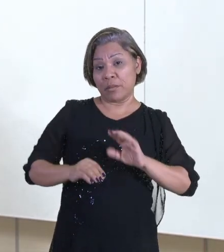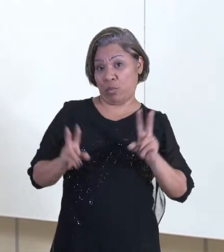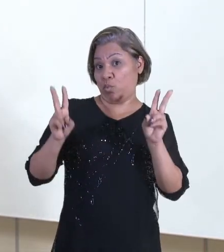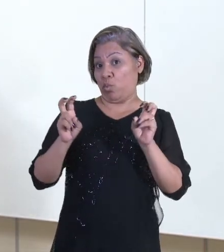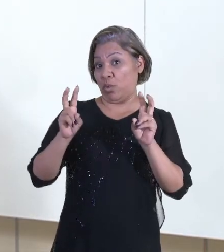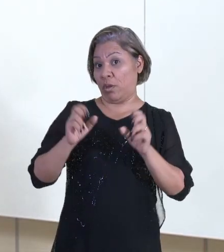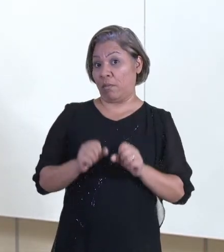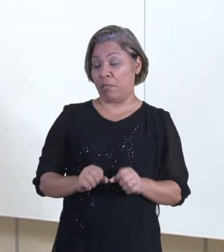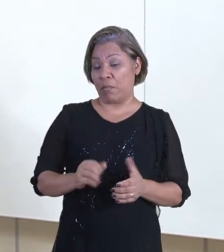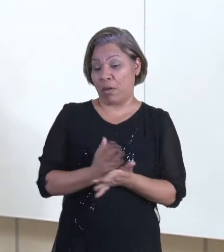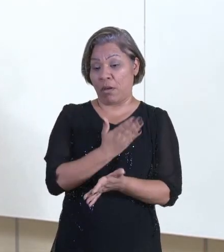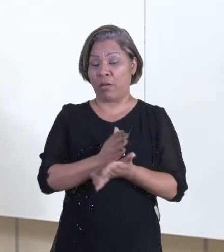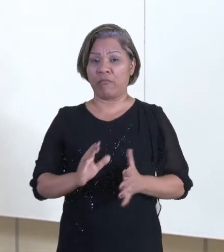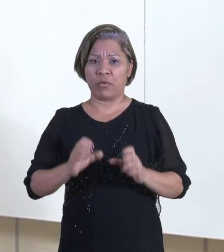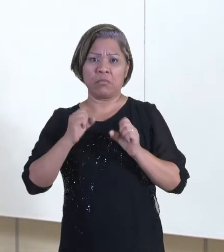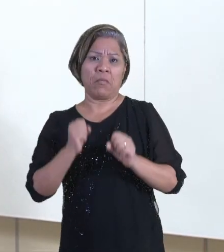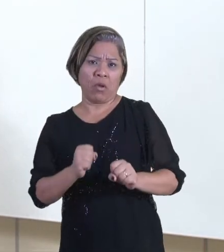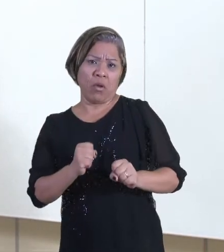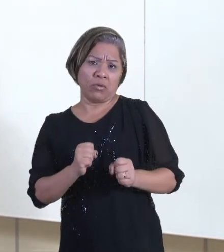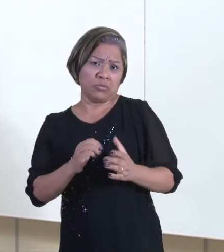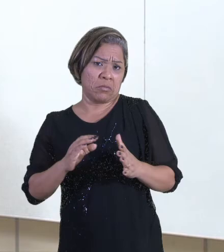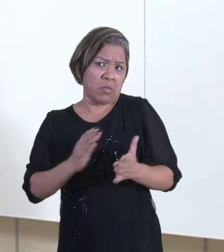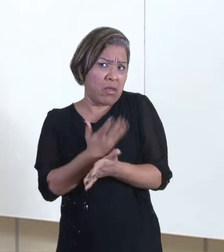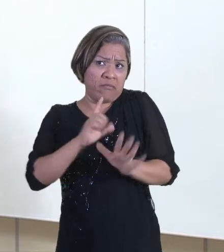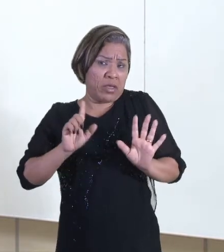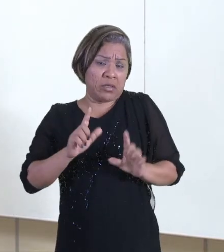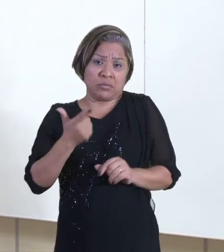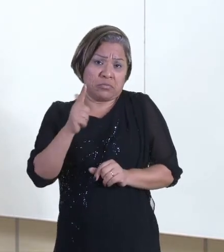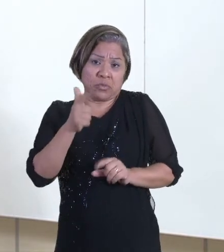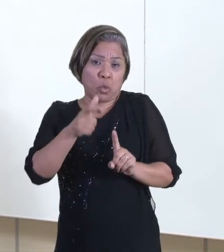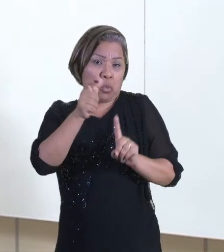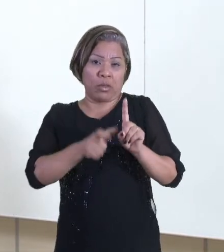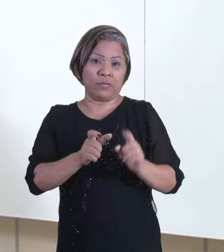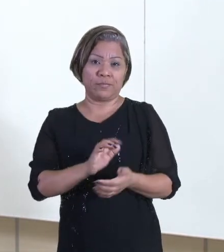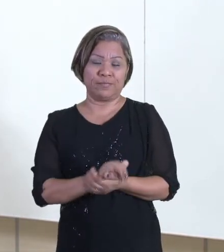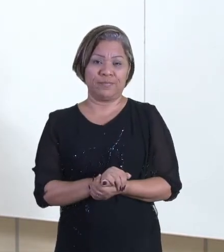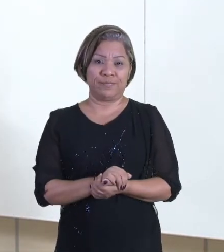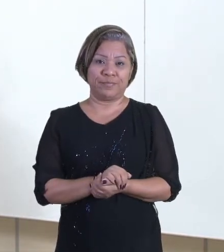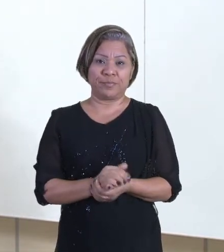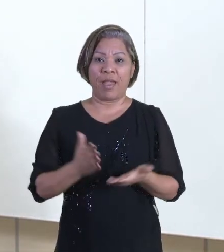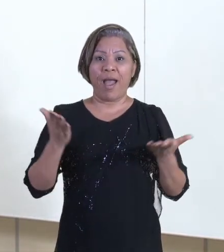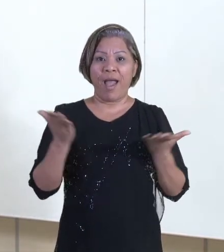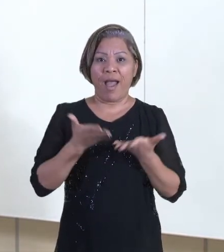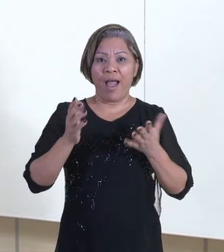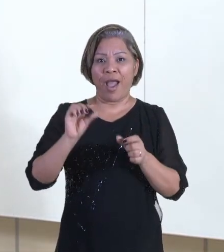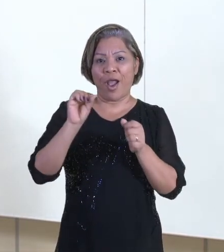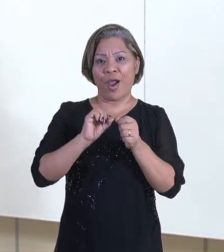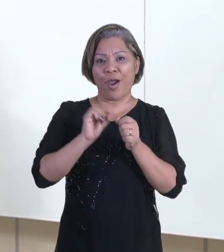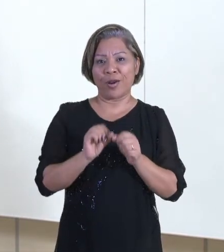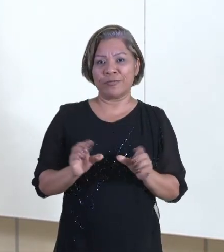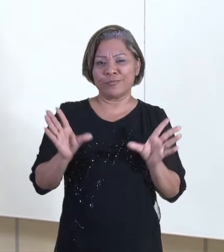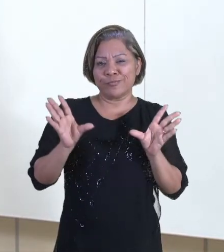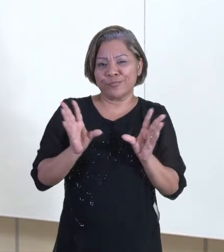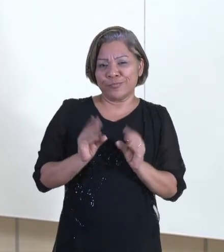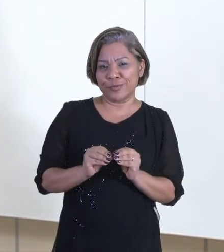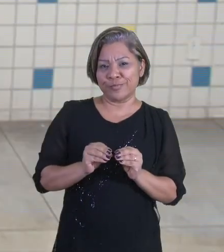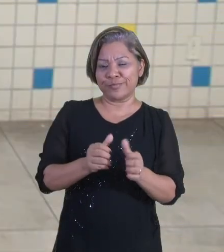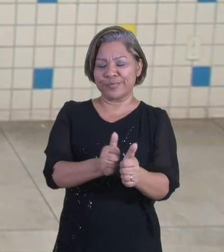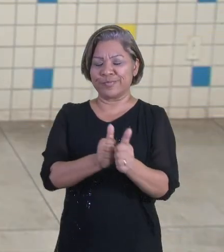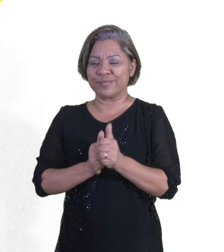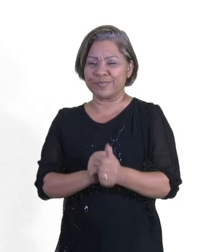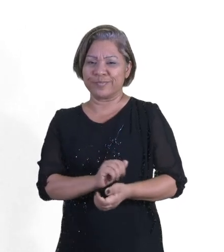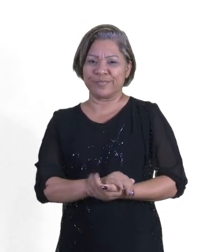crítica, às vezes não tem personagem. Certinho, não é verdade? Então vamos fazer agora uma pequena conclusão do que nós vimos hoje? Acompanhe